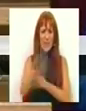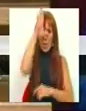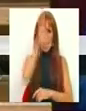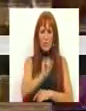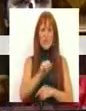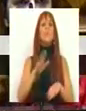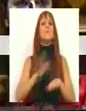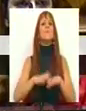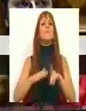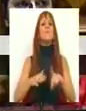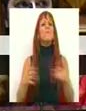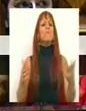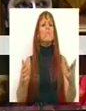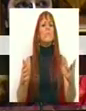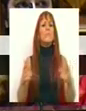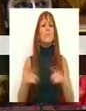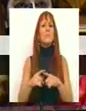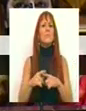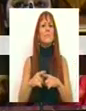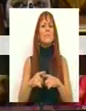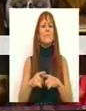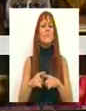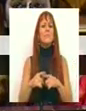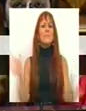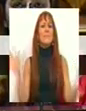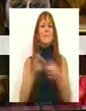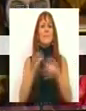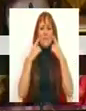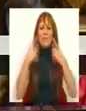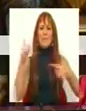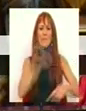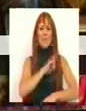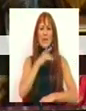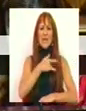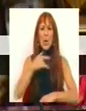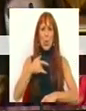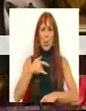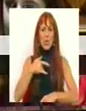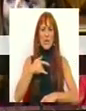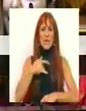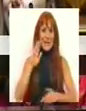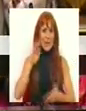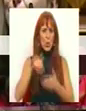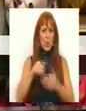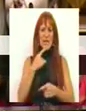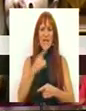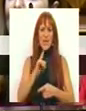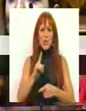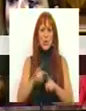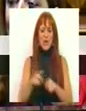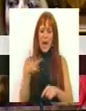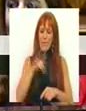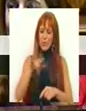Governo sobre a combinação público-privada em saúde. E na conclusão afirmava,